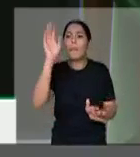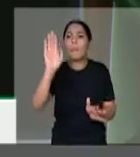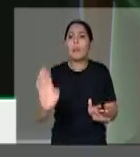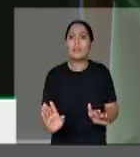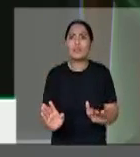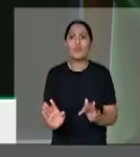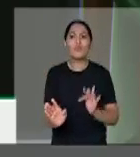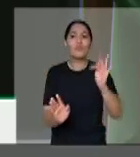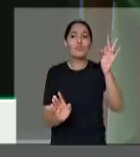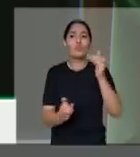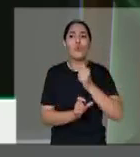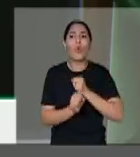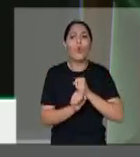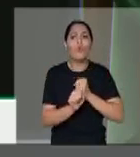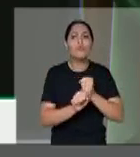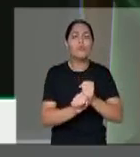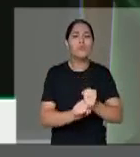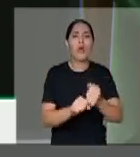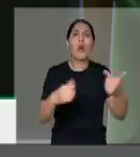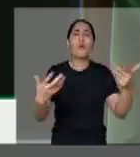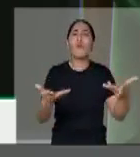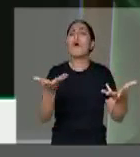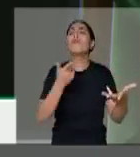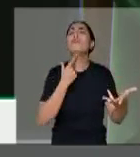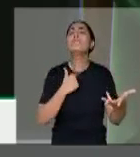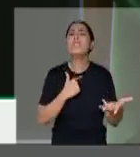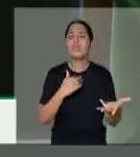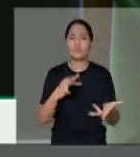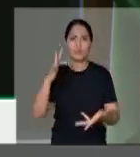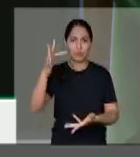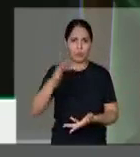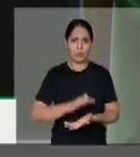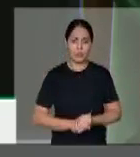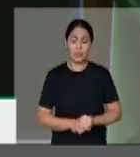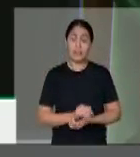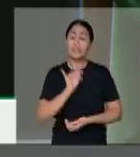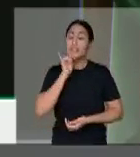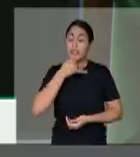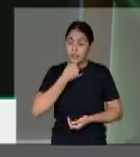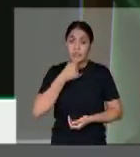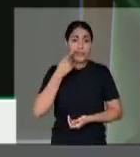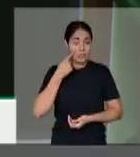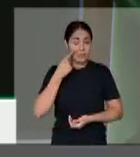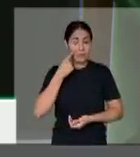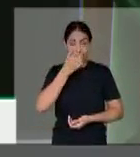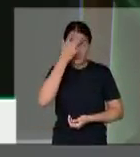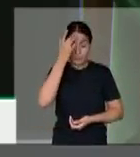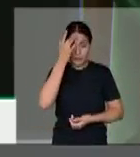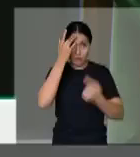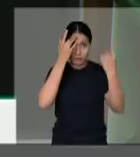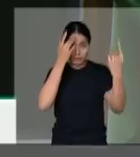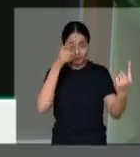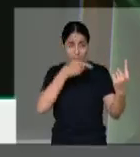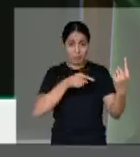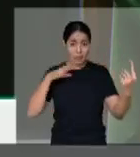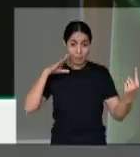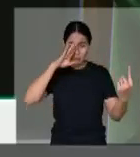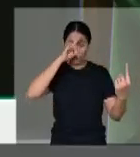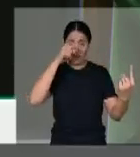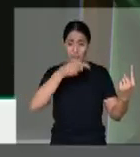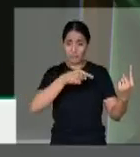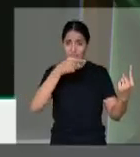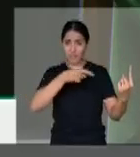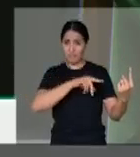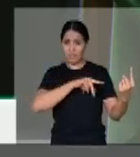próximos anos? É muito triste ver, no mais alto posto da República Brasileira, uma pessoa com tão pouco